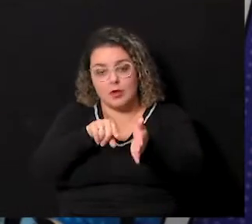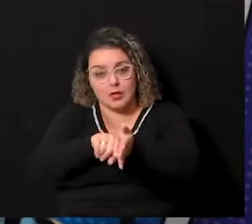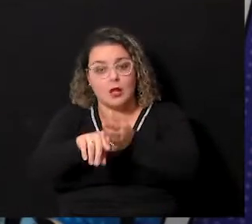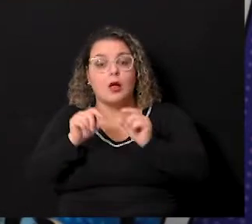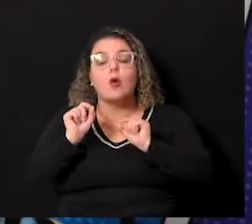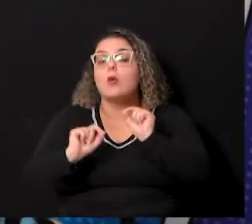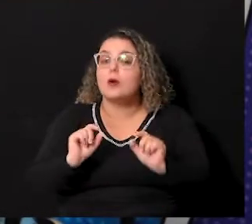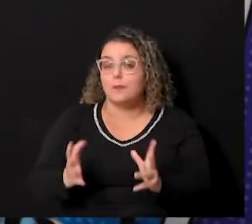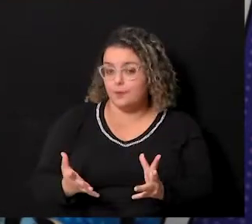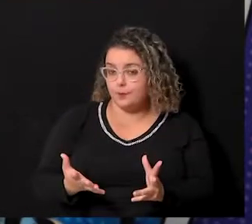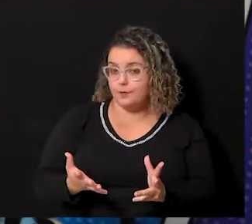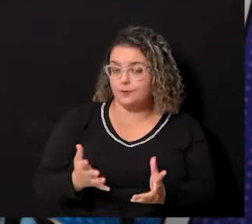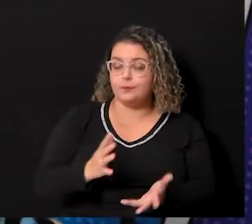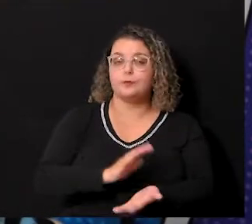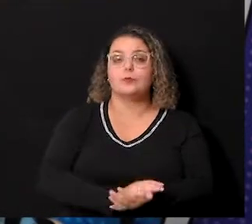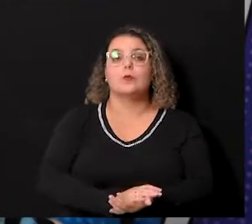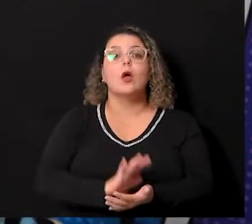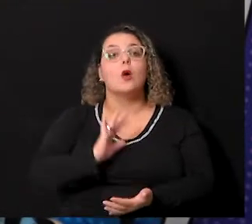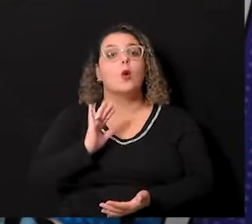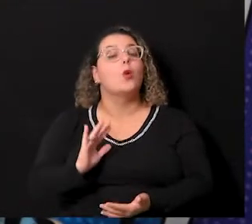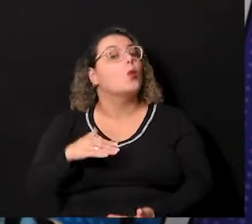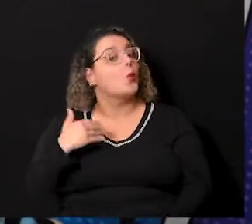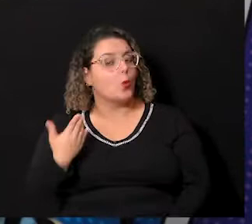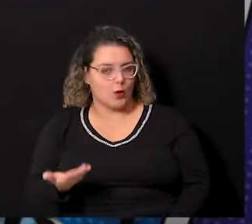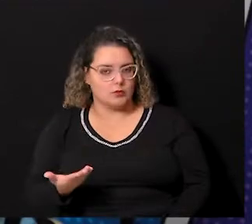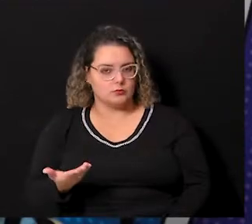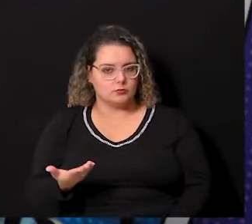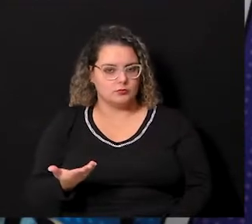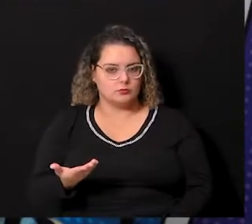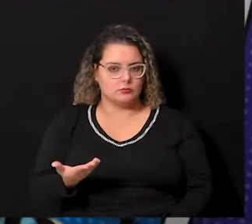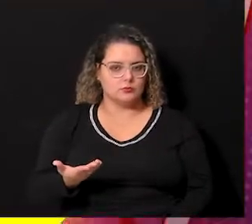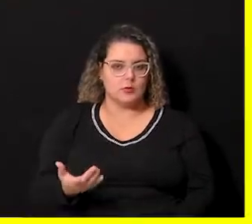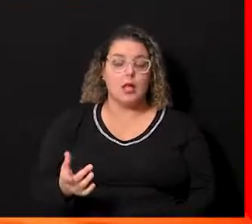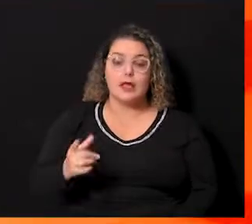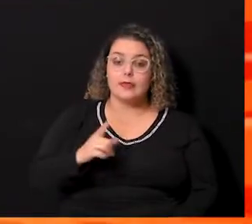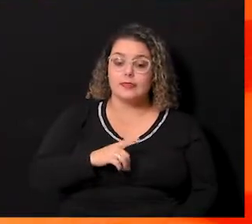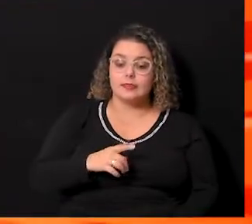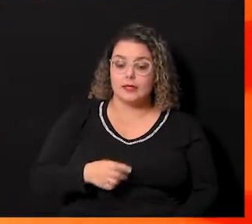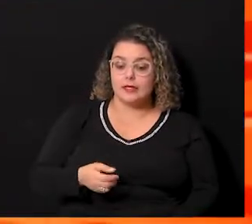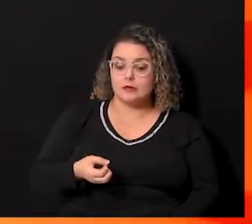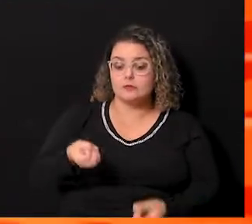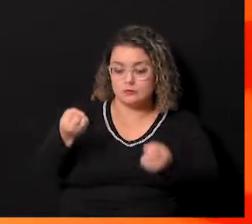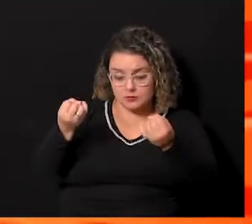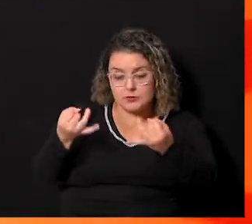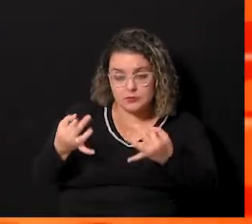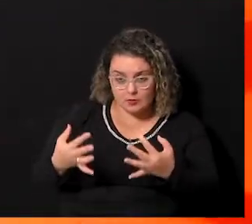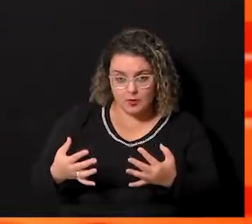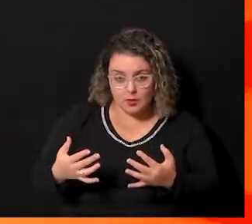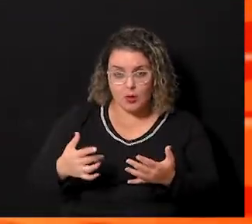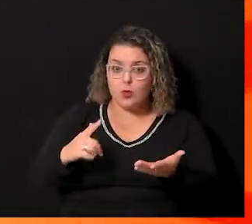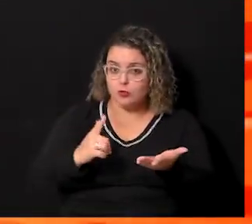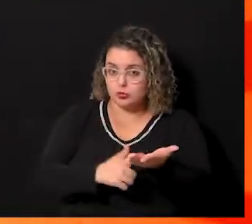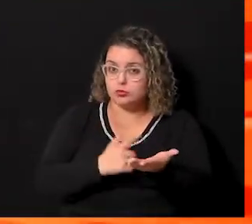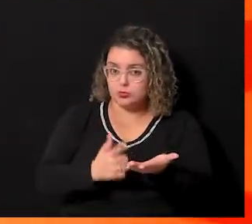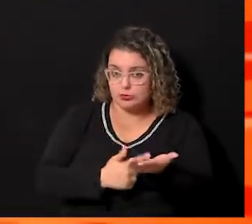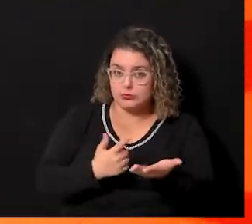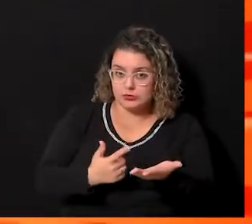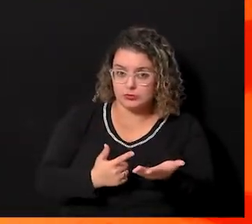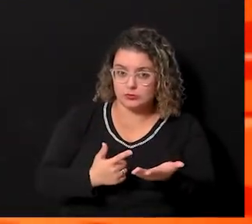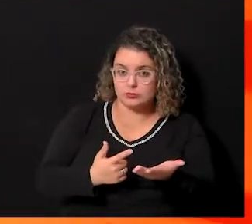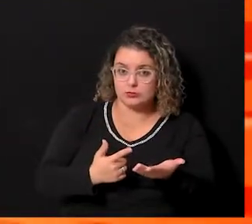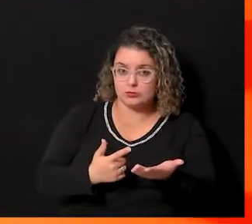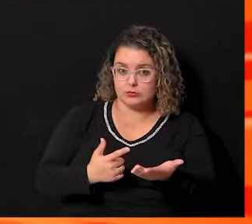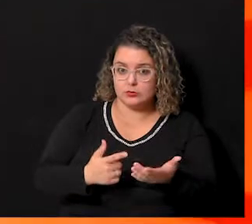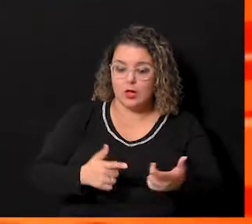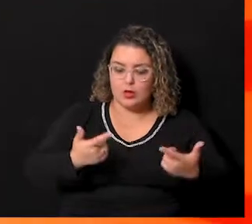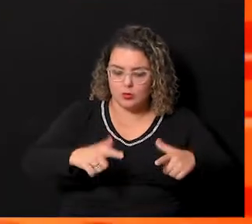sua pergunta, é que quando... tem algumas explicações, porque o livro é